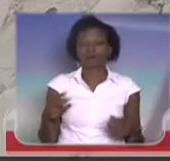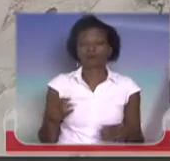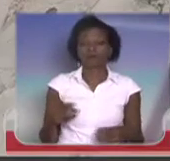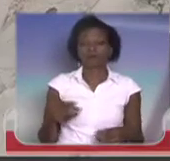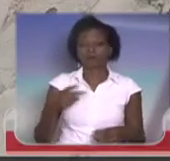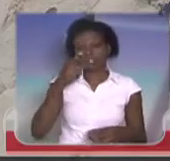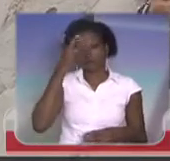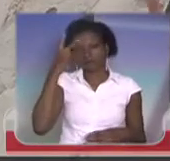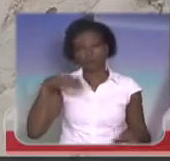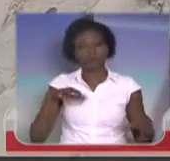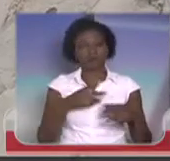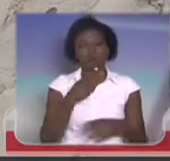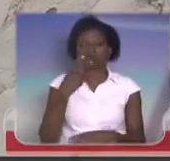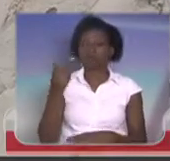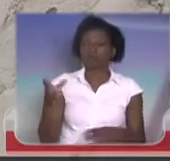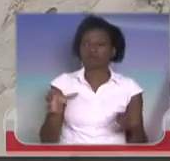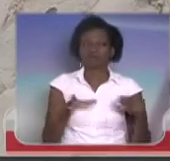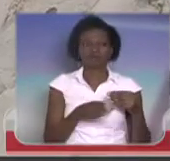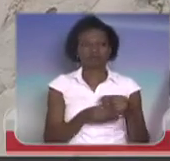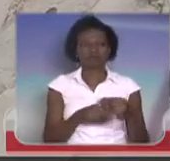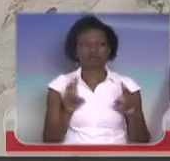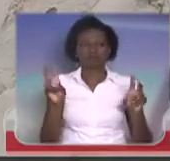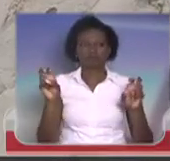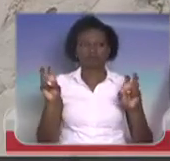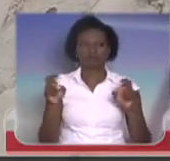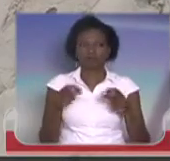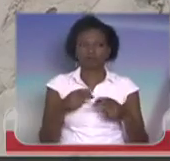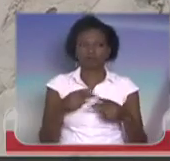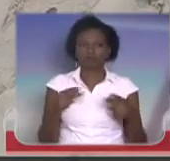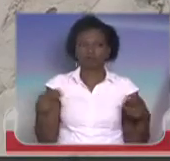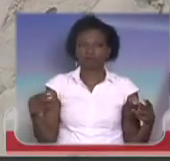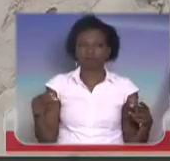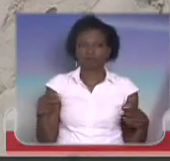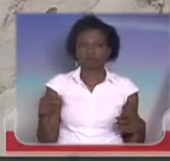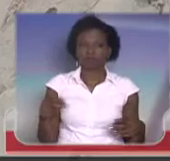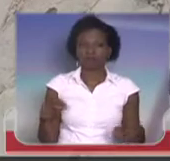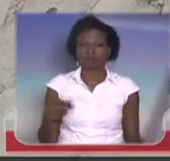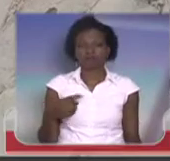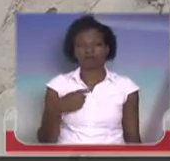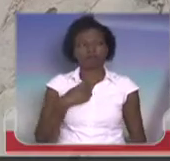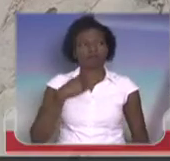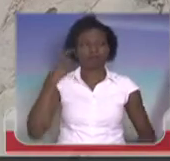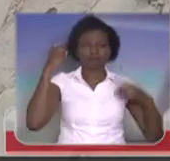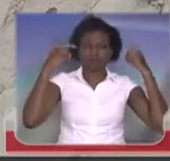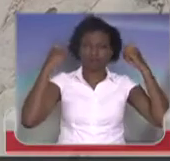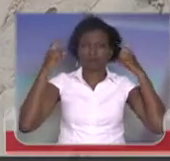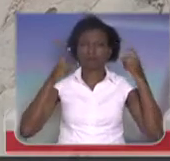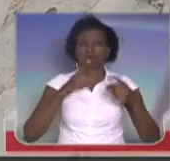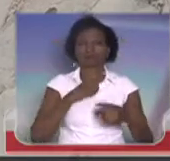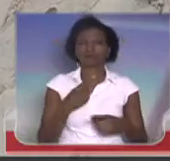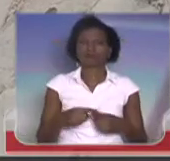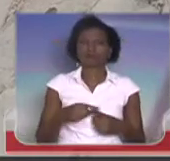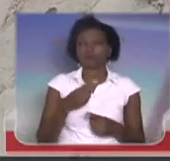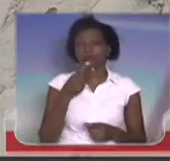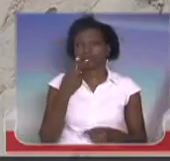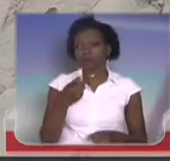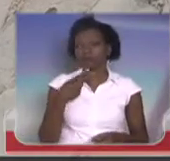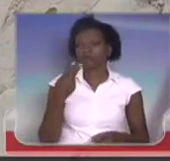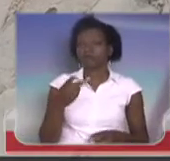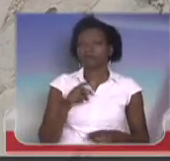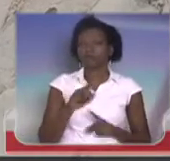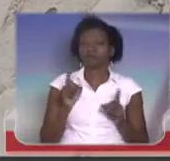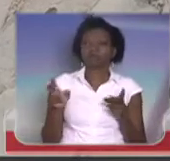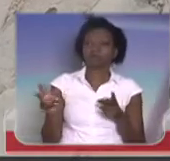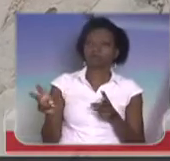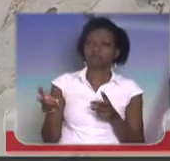falando sobre emenda, sobre vários assuntos, e eu fico aqui preocupado porque a gente está falando muito e não estou vendo resultado nessa